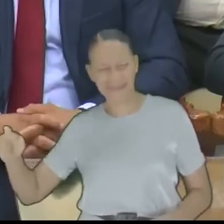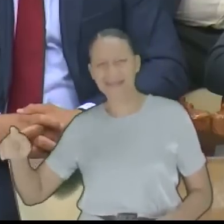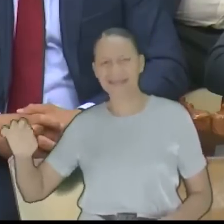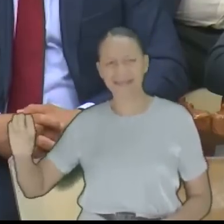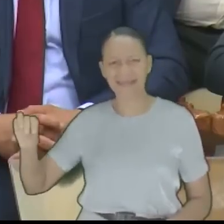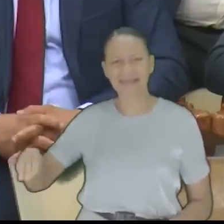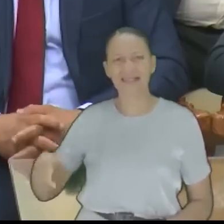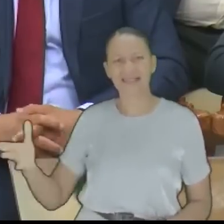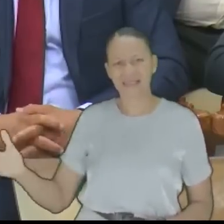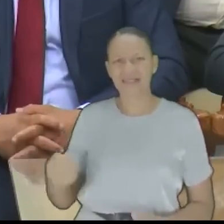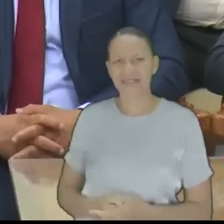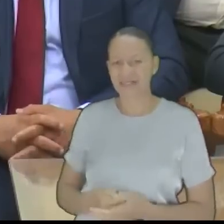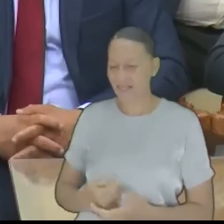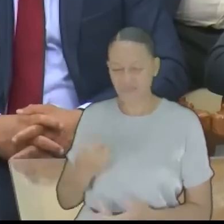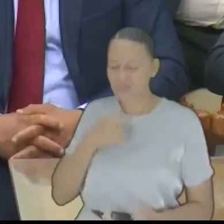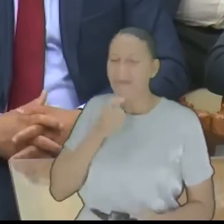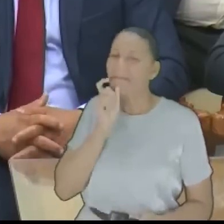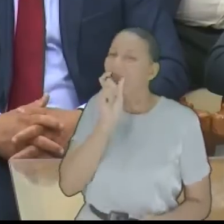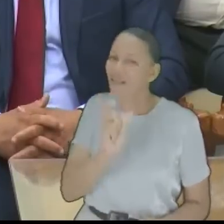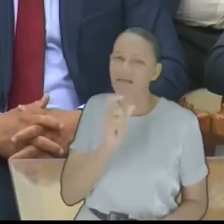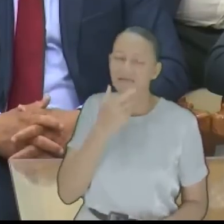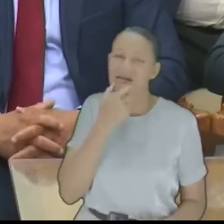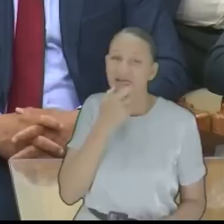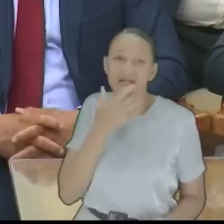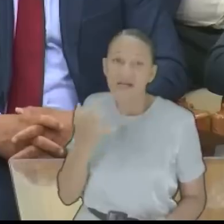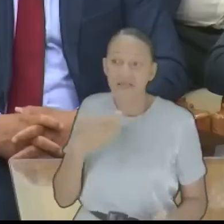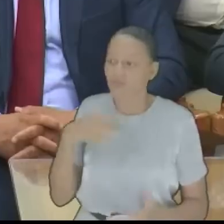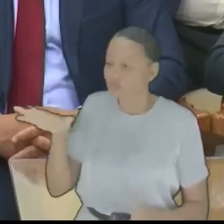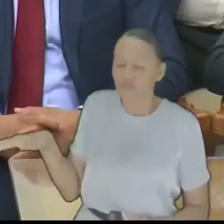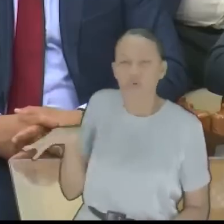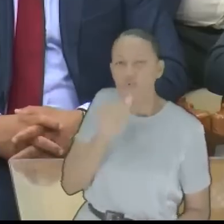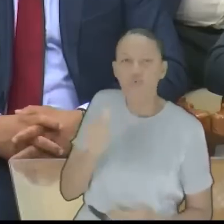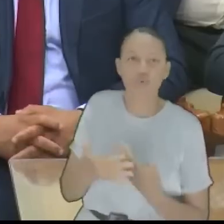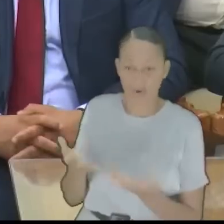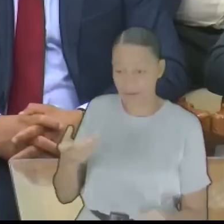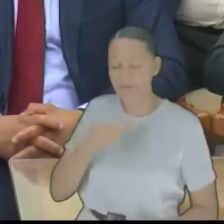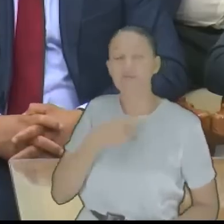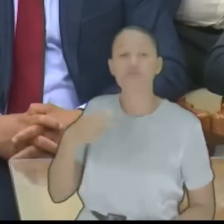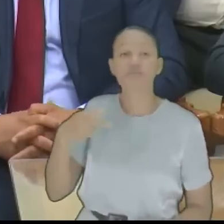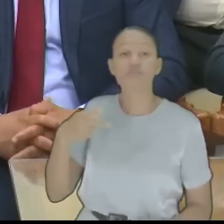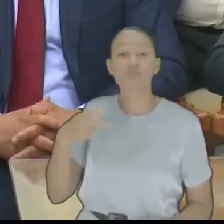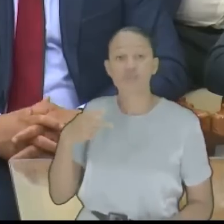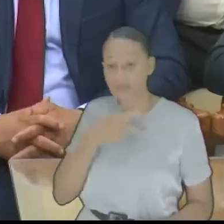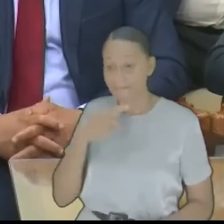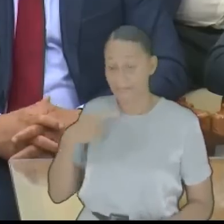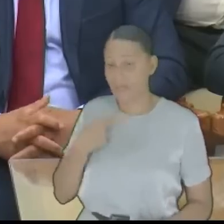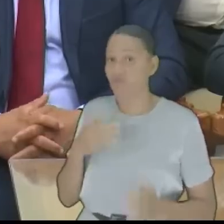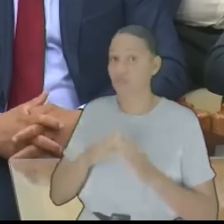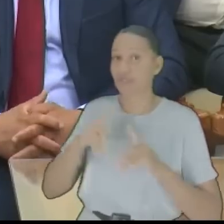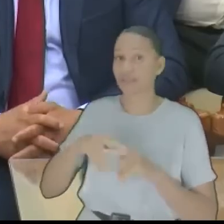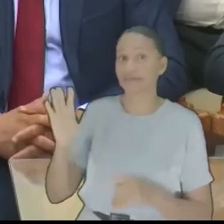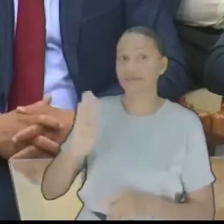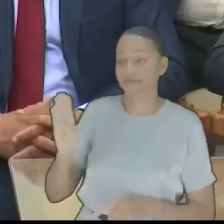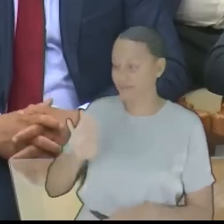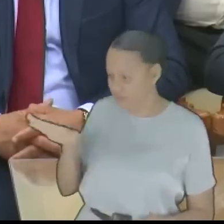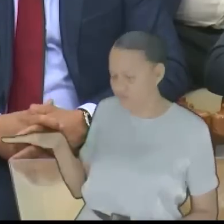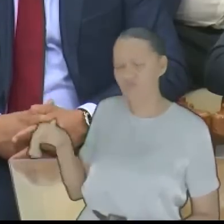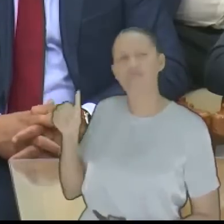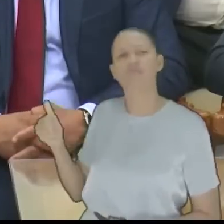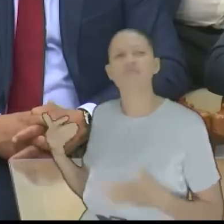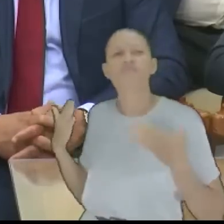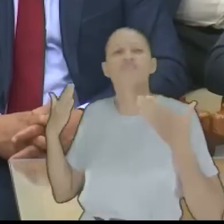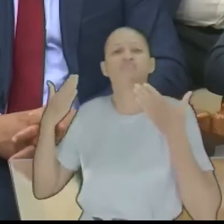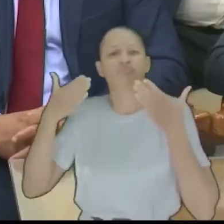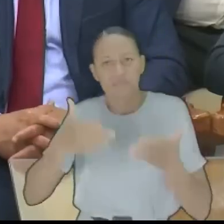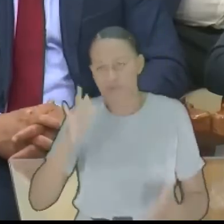eu não sei a pronúncia. Ele foi chamado para lá, ele era pastor batista, e ele foi chamado para